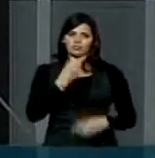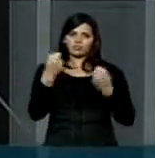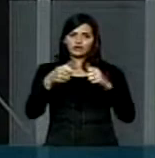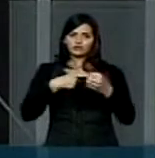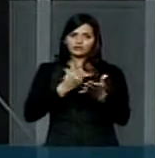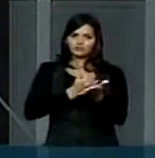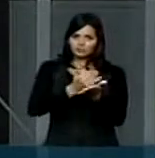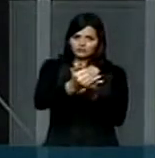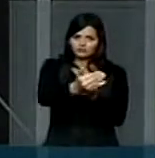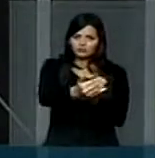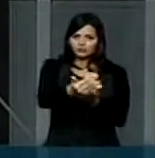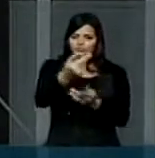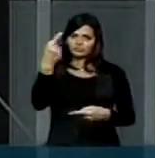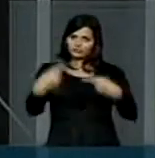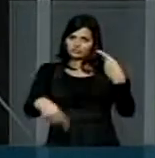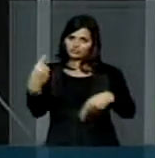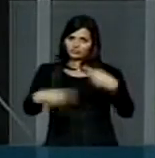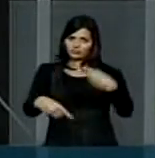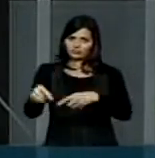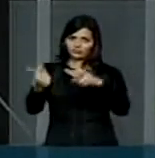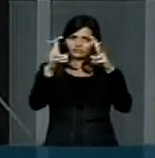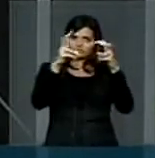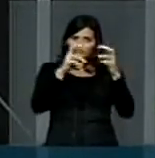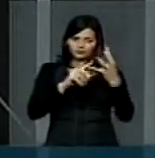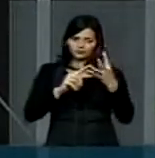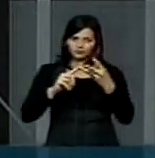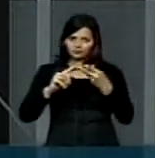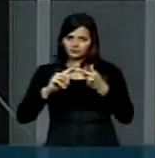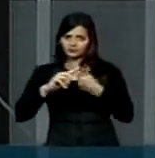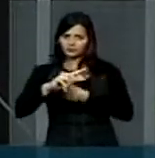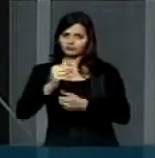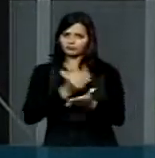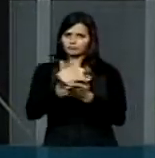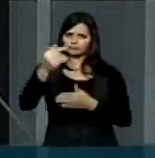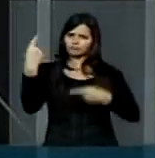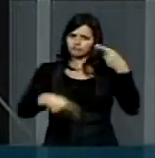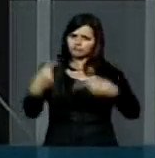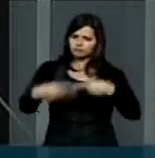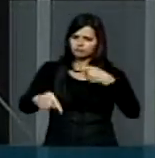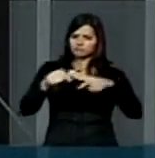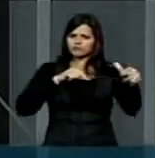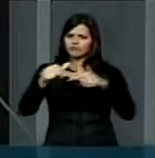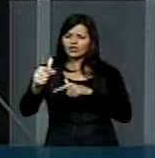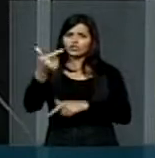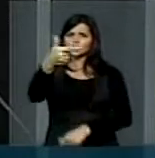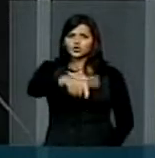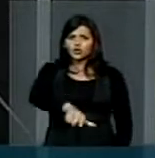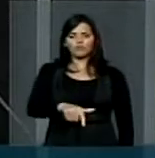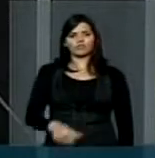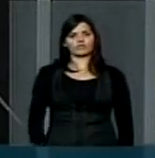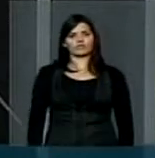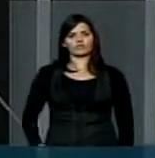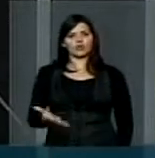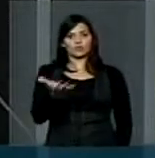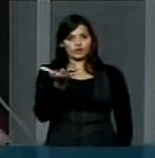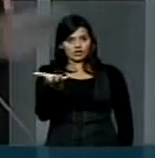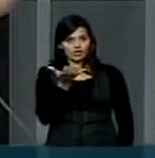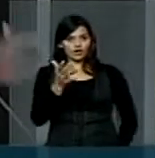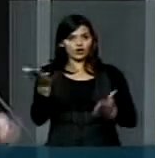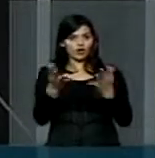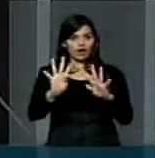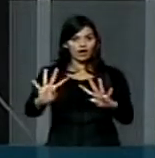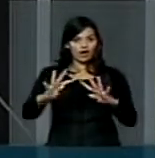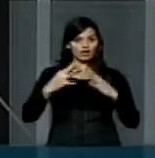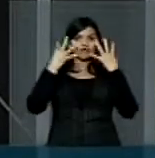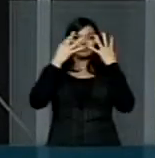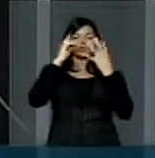precisamos começar a discutir esses pontos, começar o trabalho de novo. Eu quero chamar aqui a